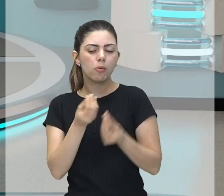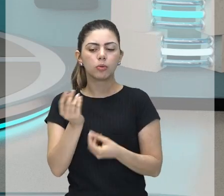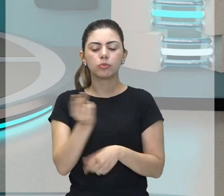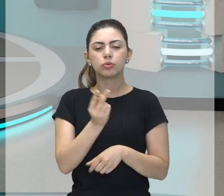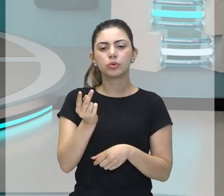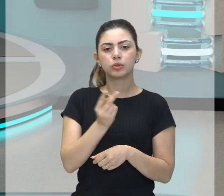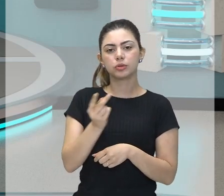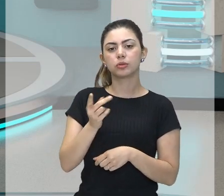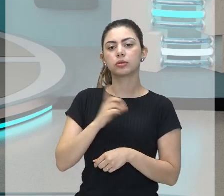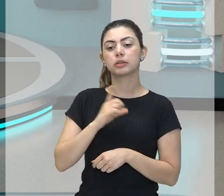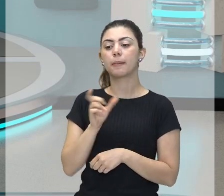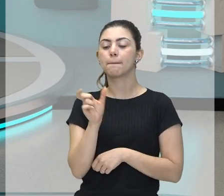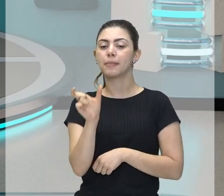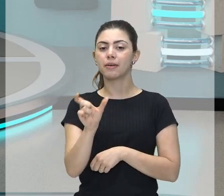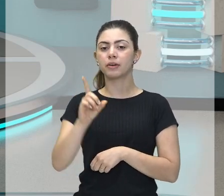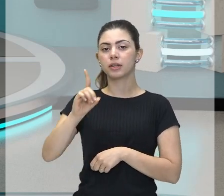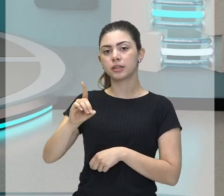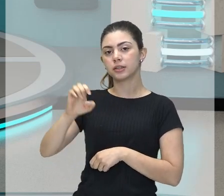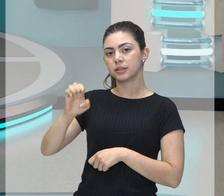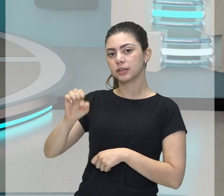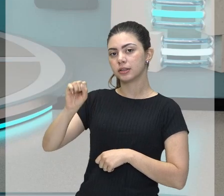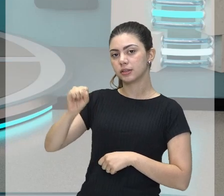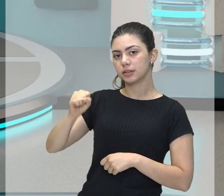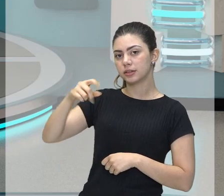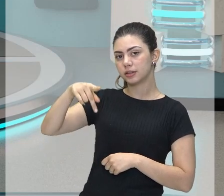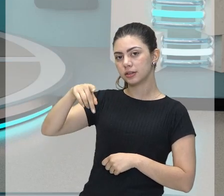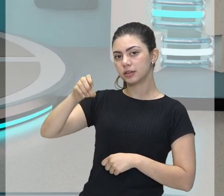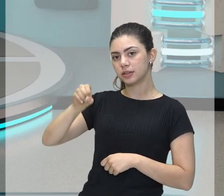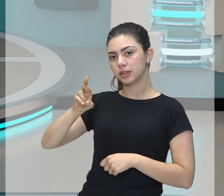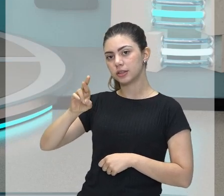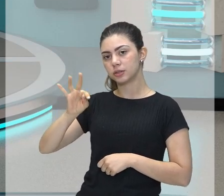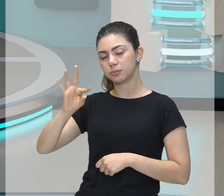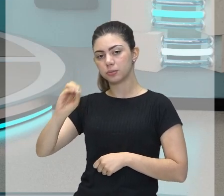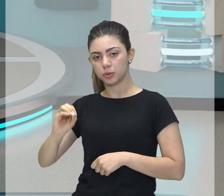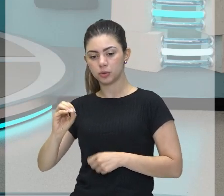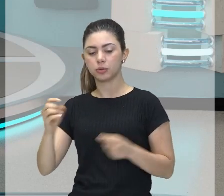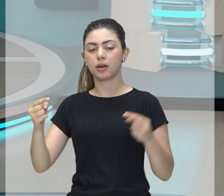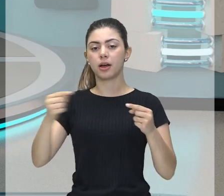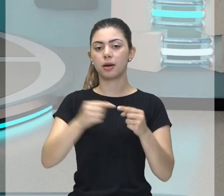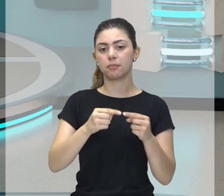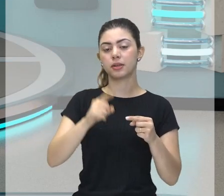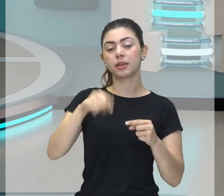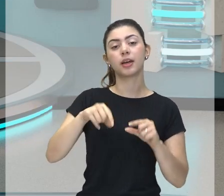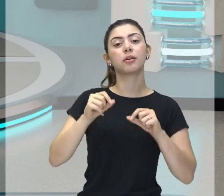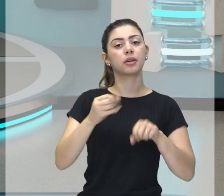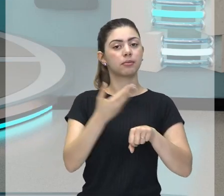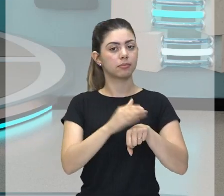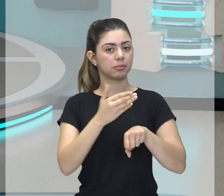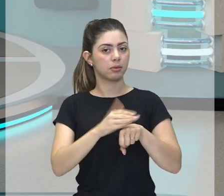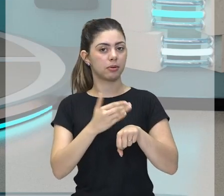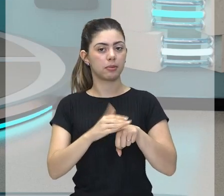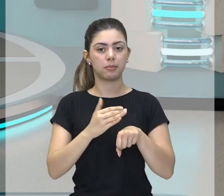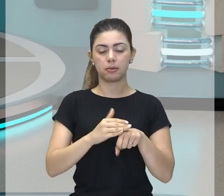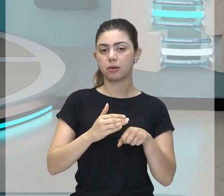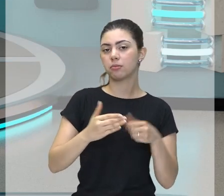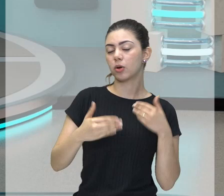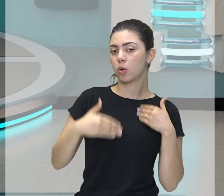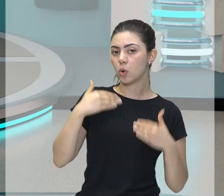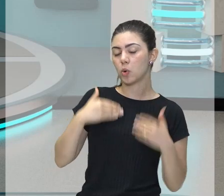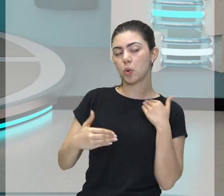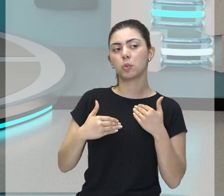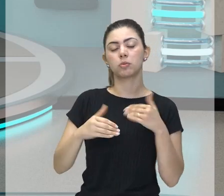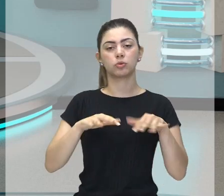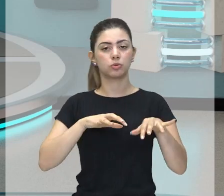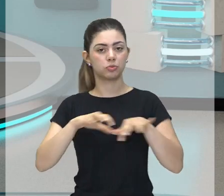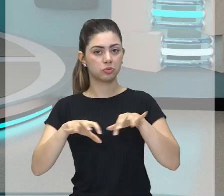termo desporto para se referir a essas atividades práticas relacionadas a jogos,